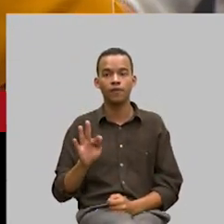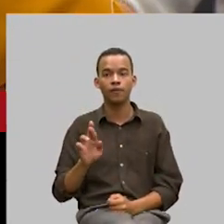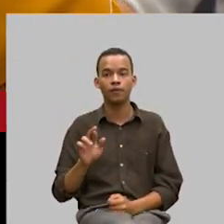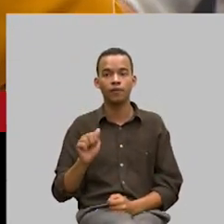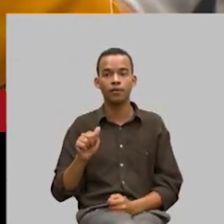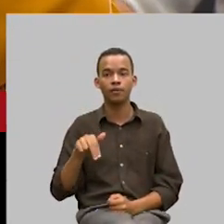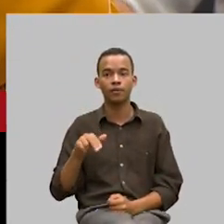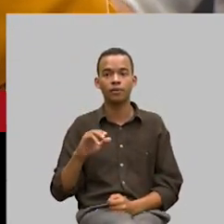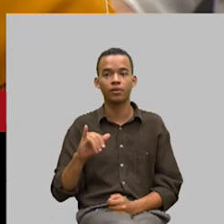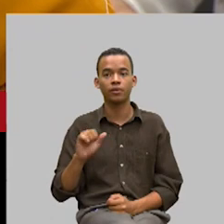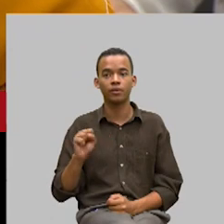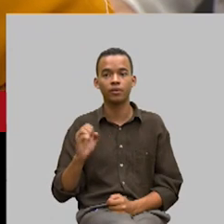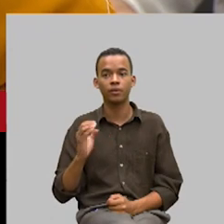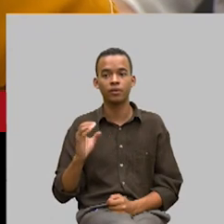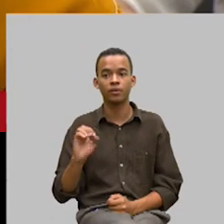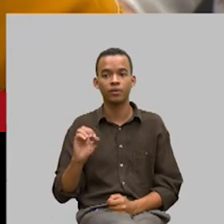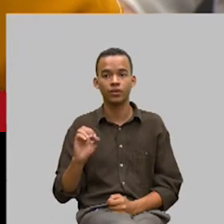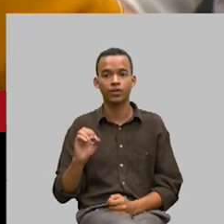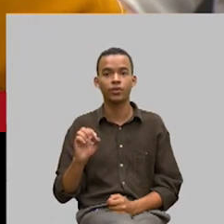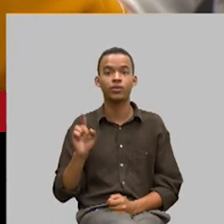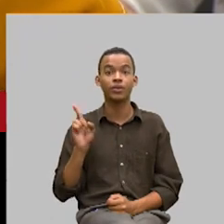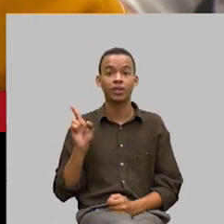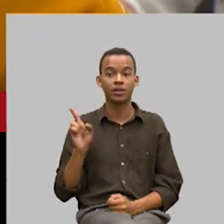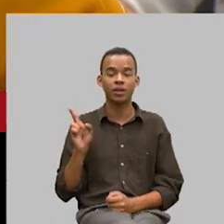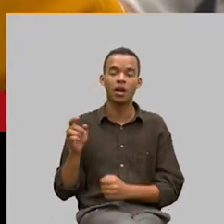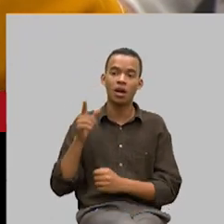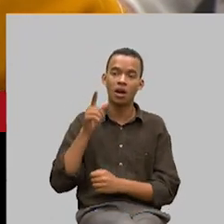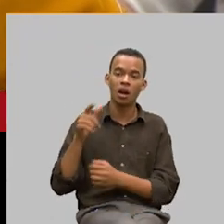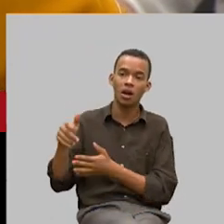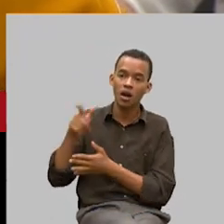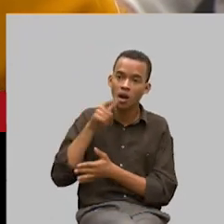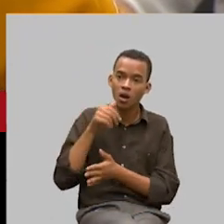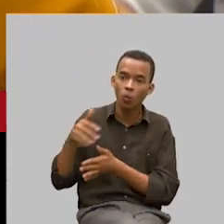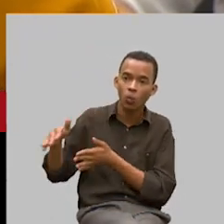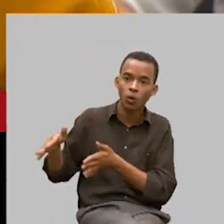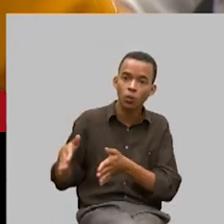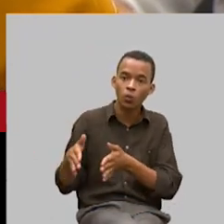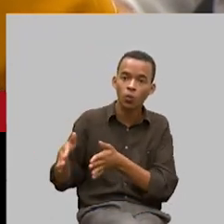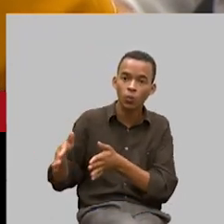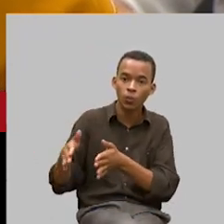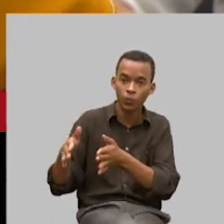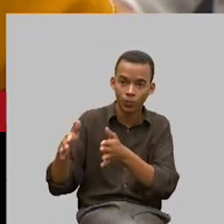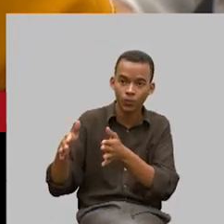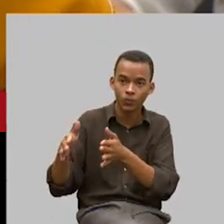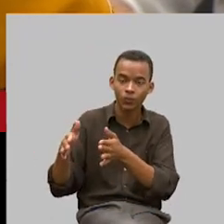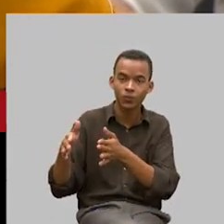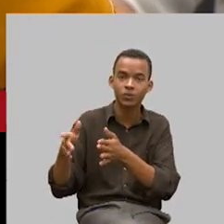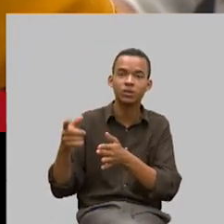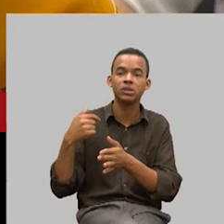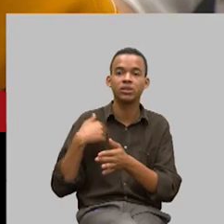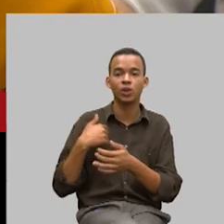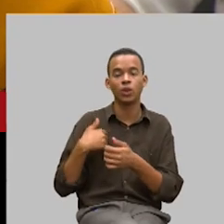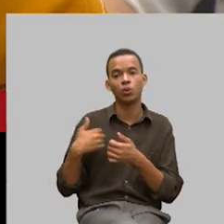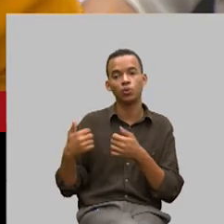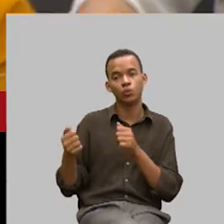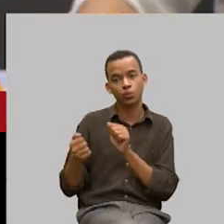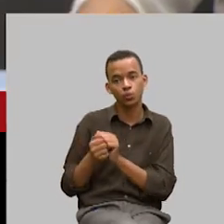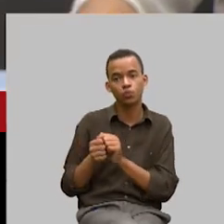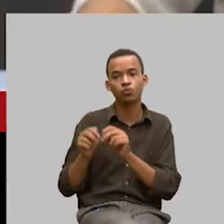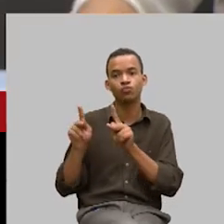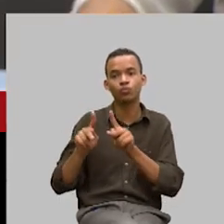é o opará o grande rio conversando com professores num experiência da do escola da terra e